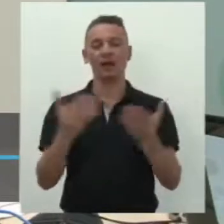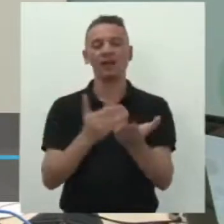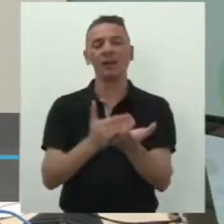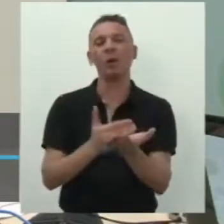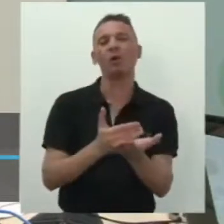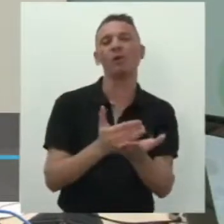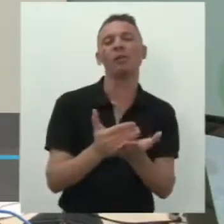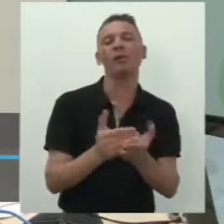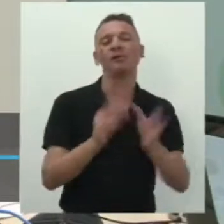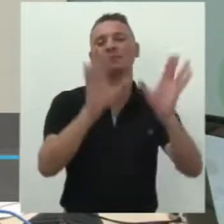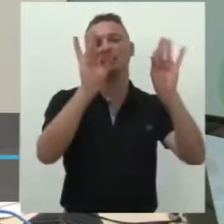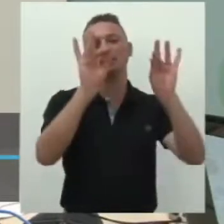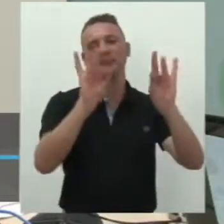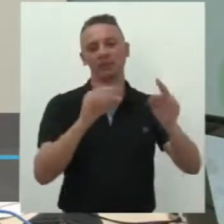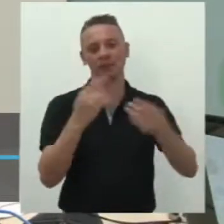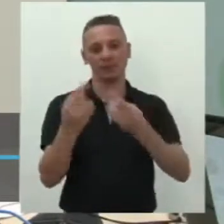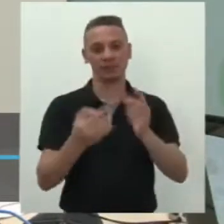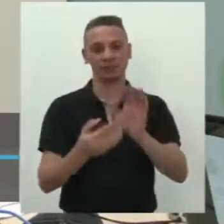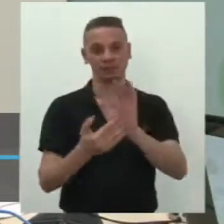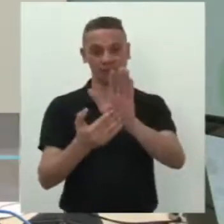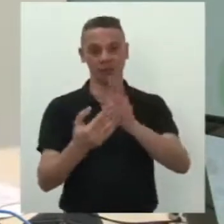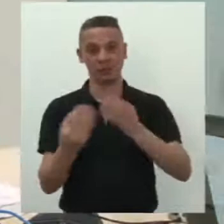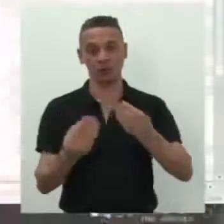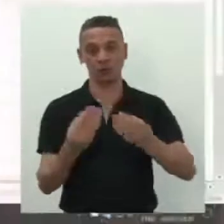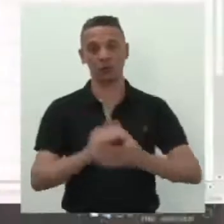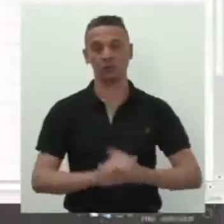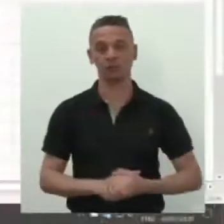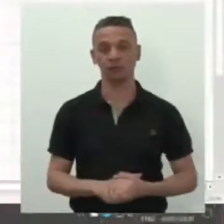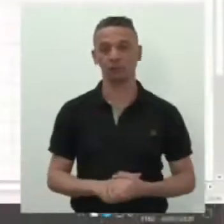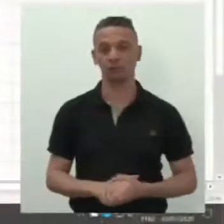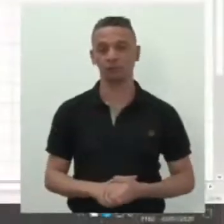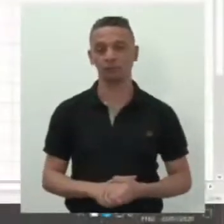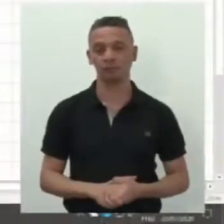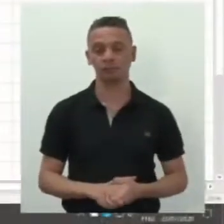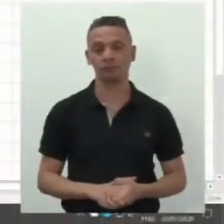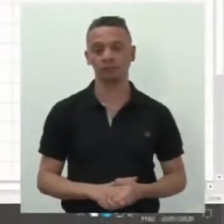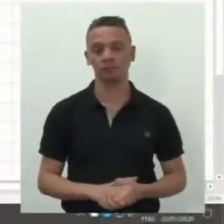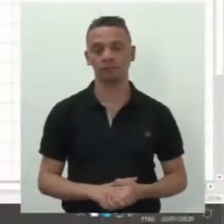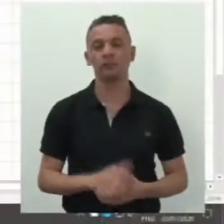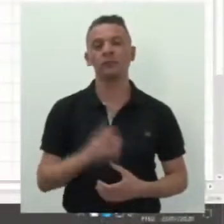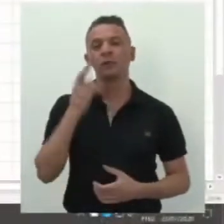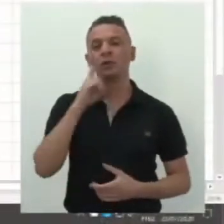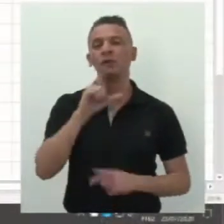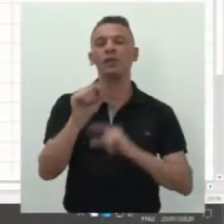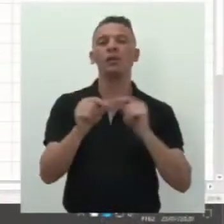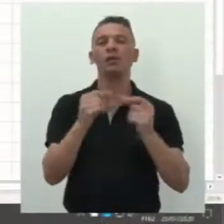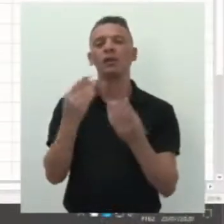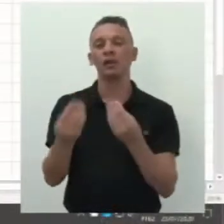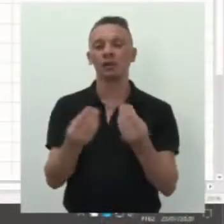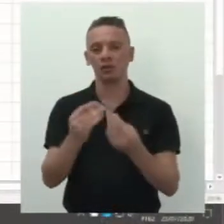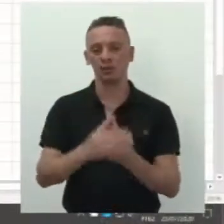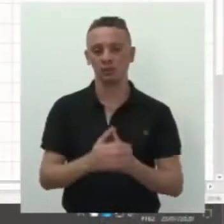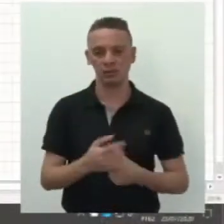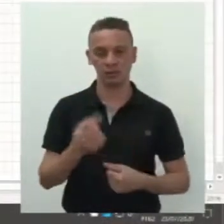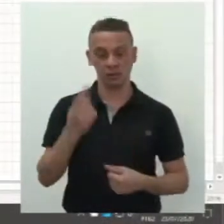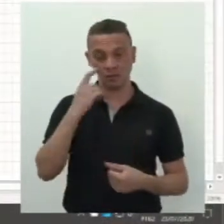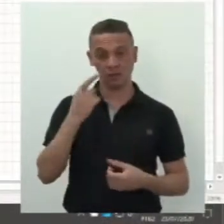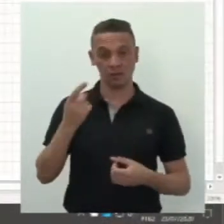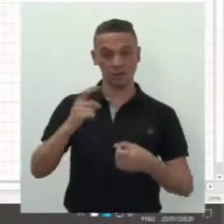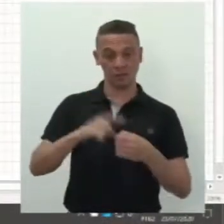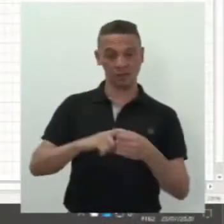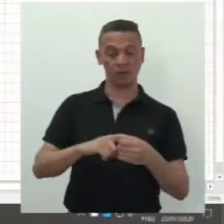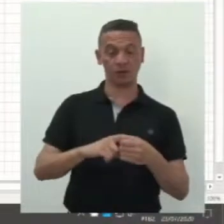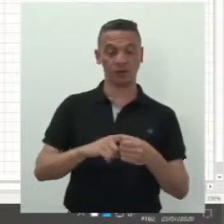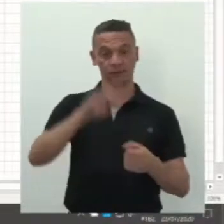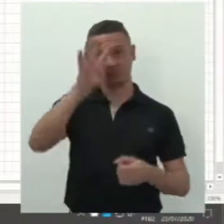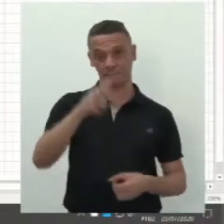alguns recursos a mais aí, tá bom? Bom, o que a gente consegue fazer então? Eu vou voltar lá naquela planilha que eu tenho